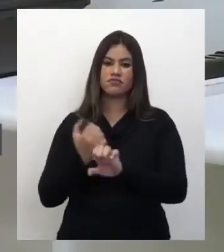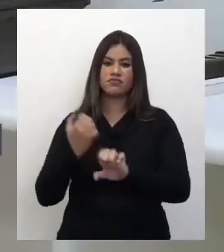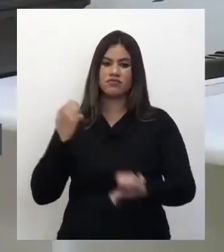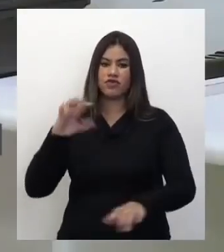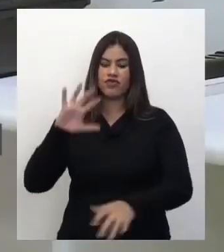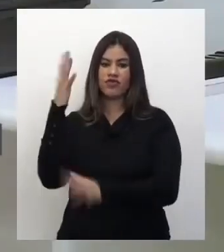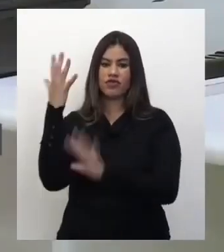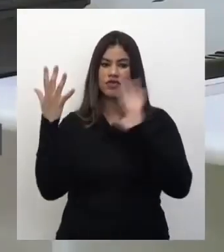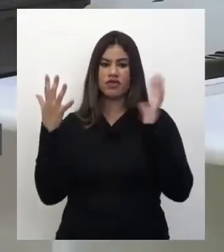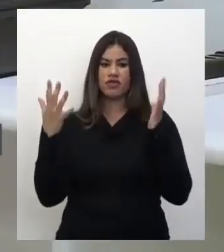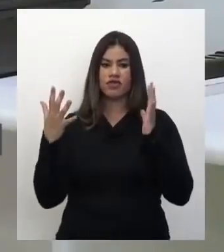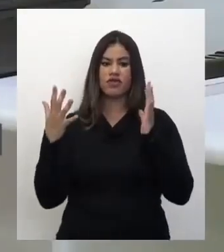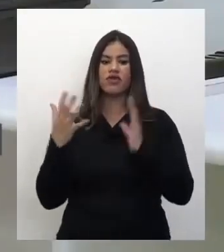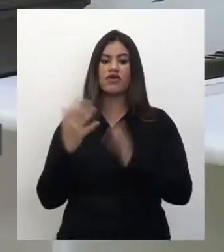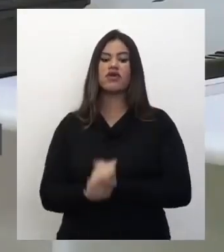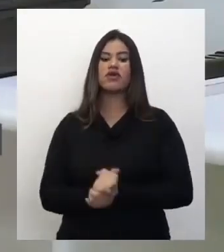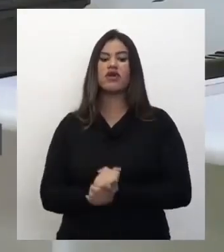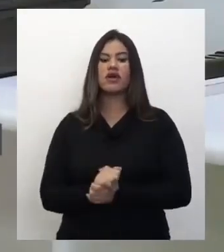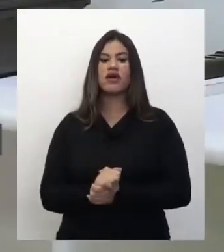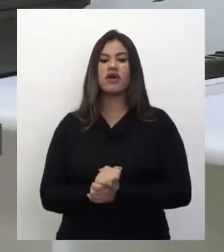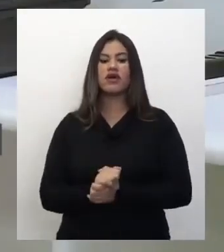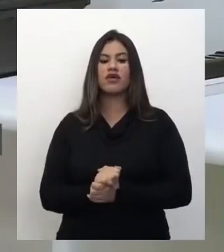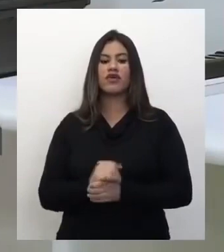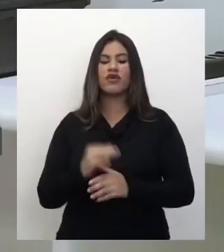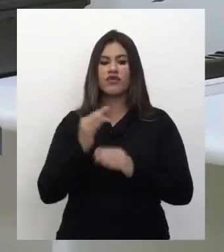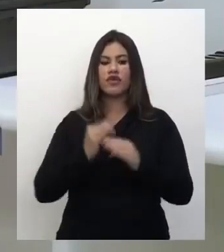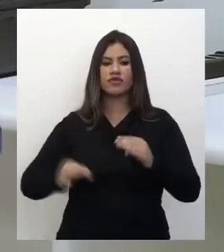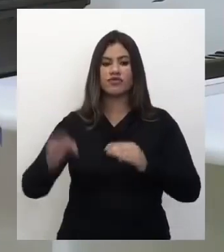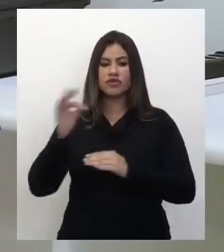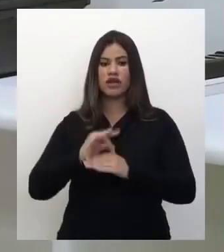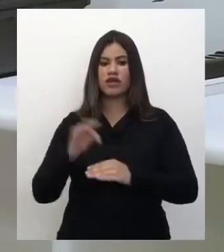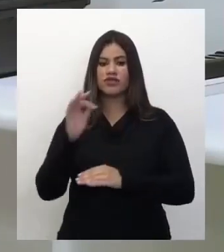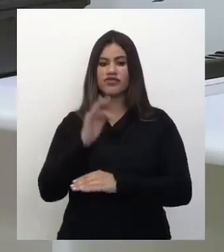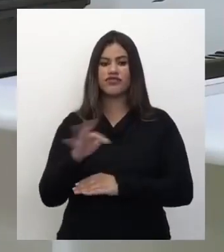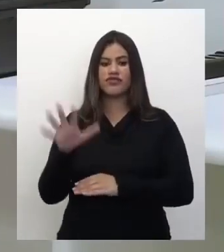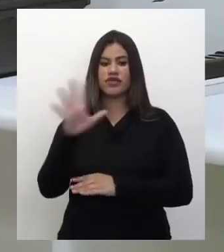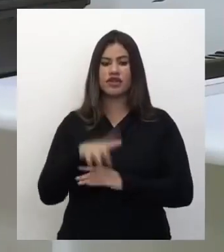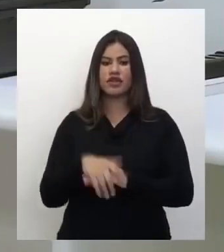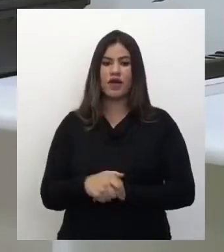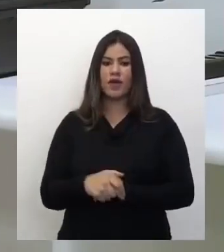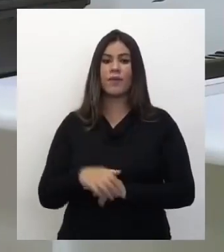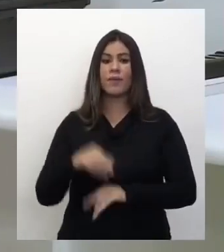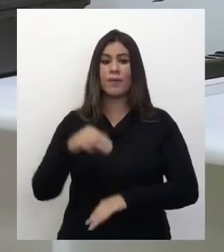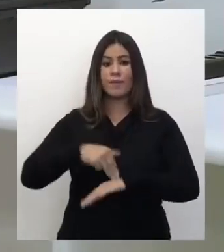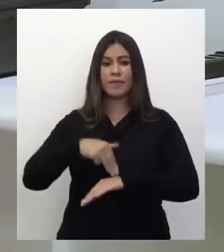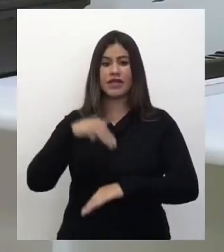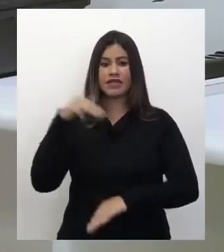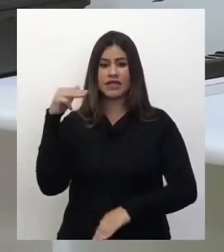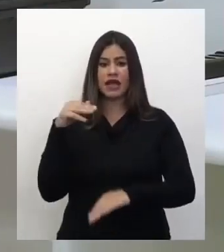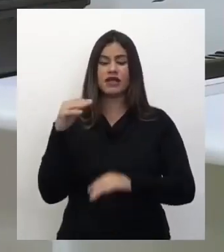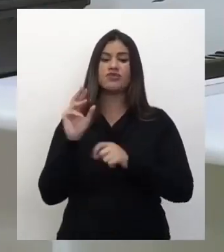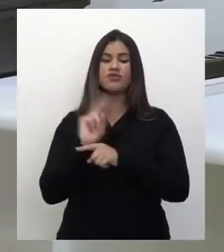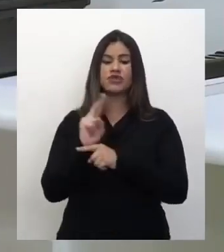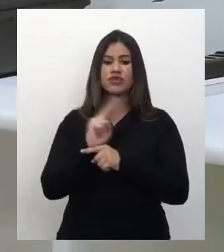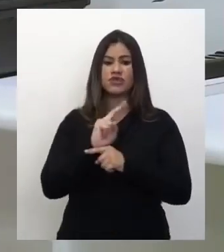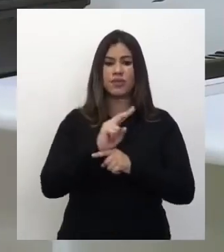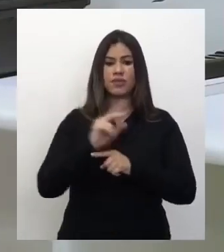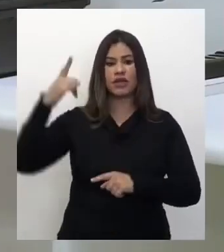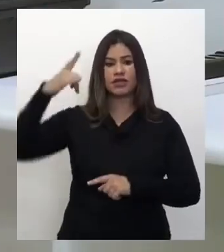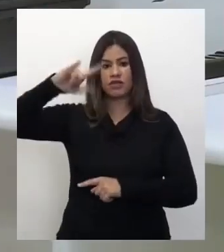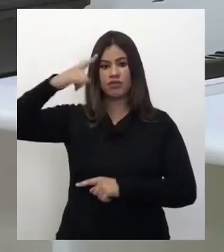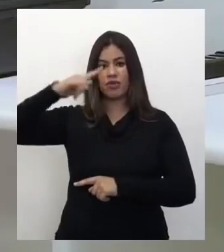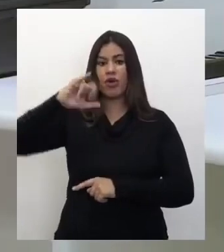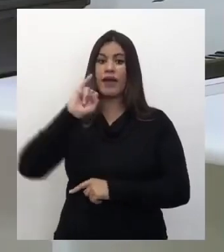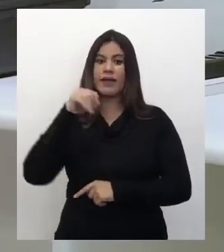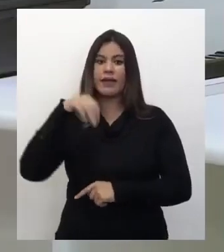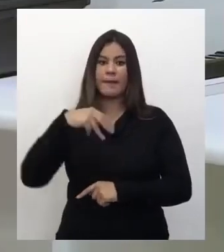pela Universidade Federal de Viçosa, fiz mestrado em sensoriamento remoto no Instituto Nacional de Pesquisas Espaciais, o INPE,